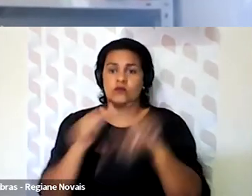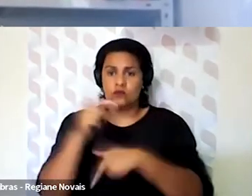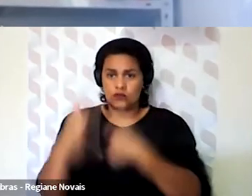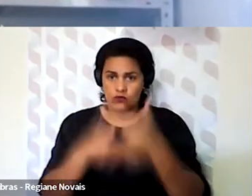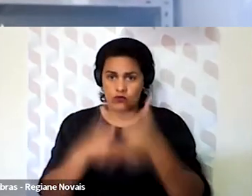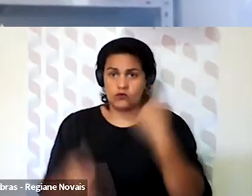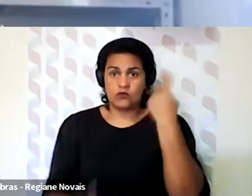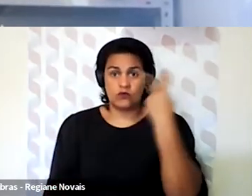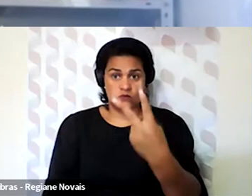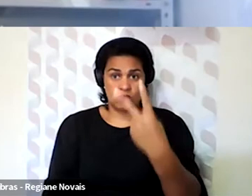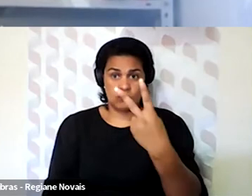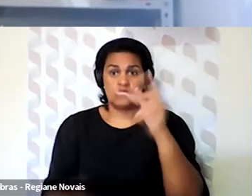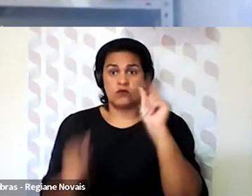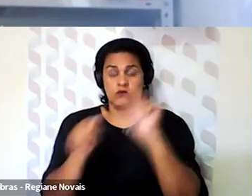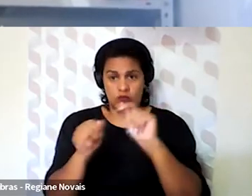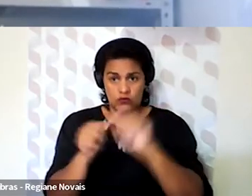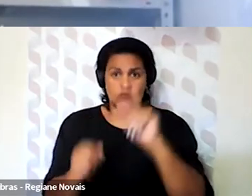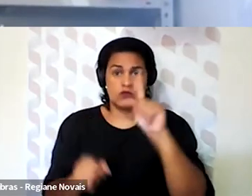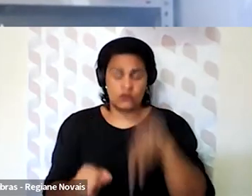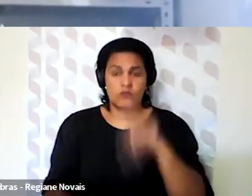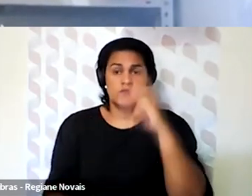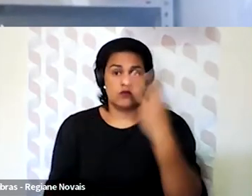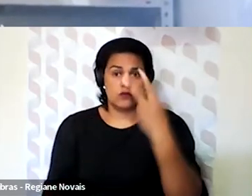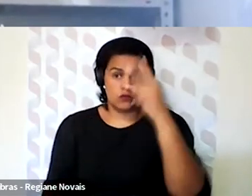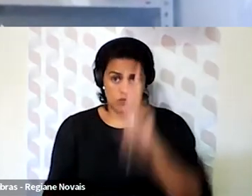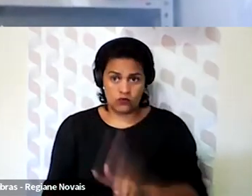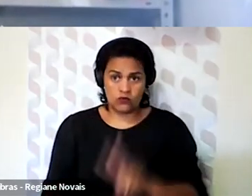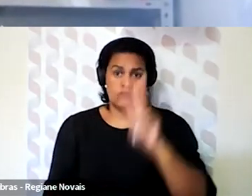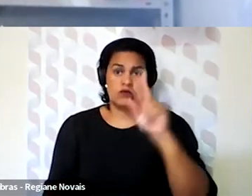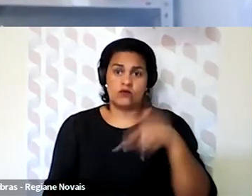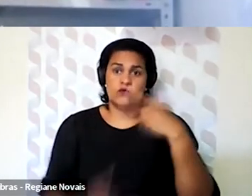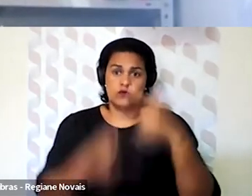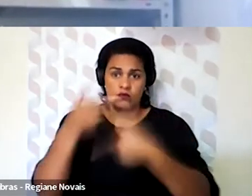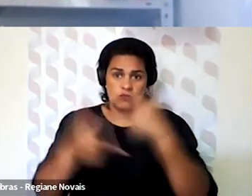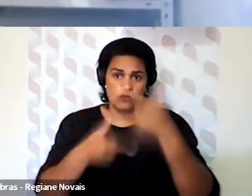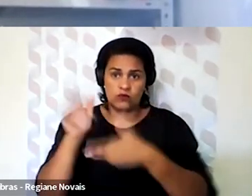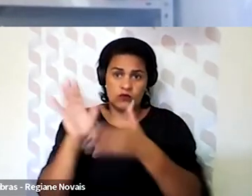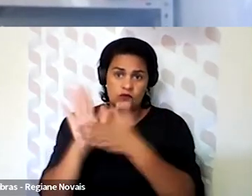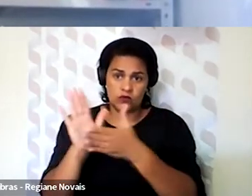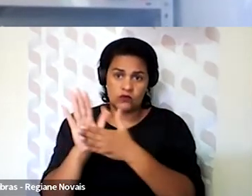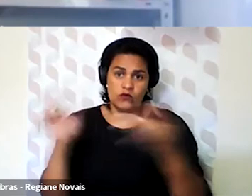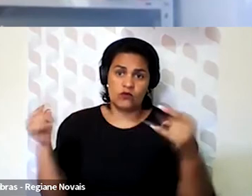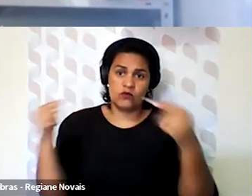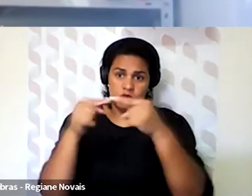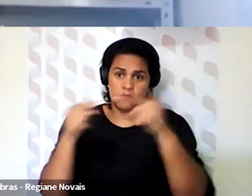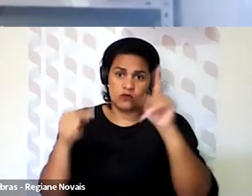mandatos bastante democráticos, com uma proposta muito nova de combinação da representação da